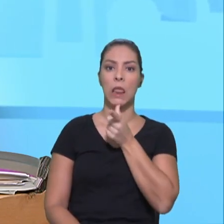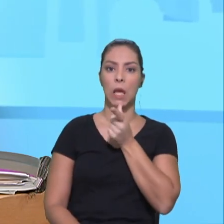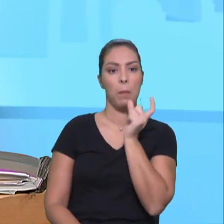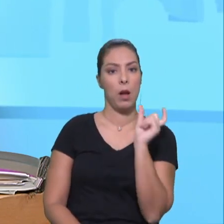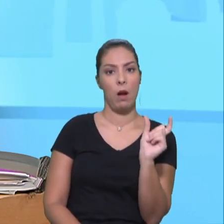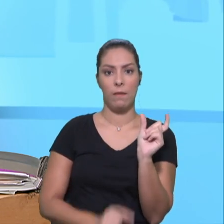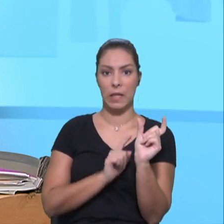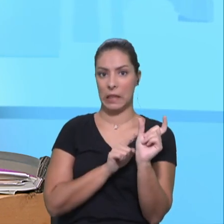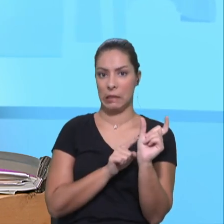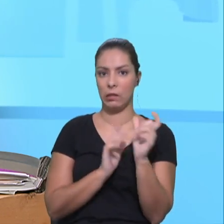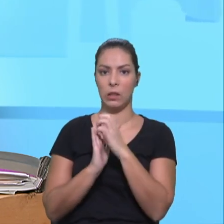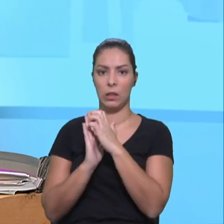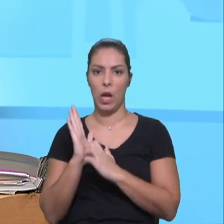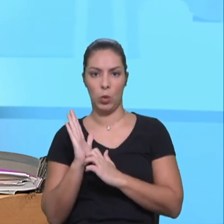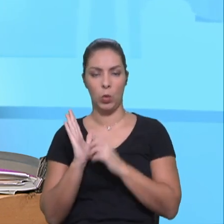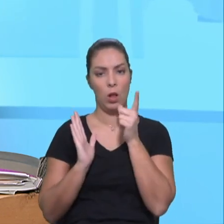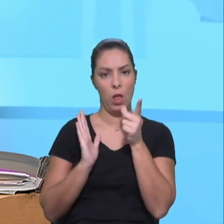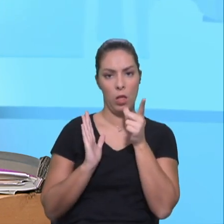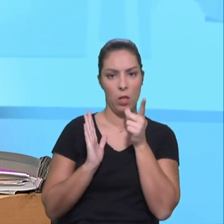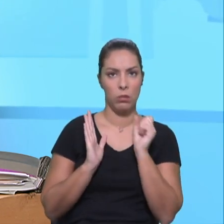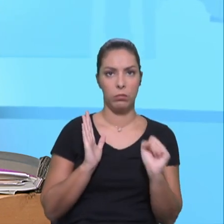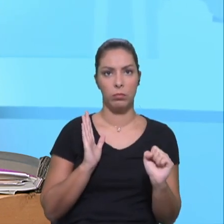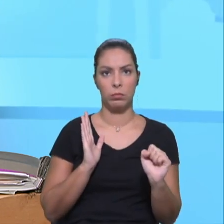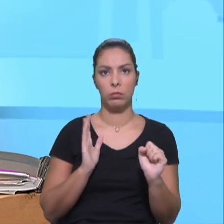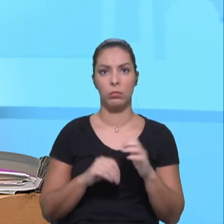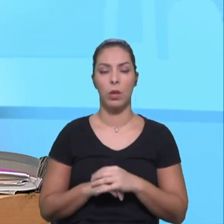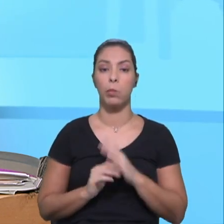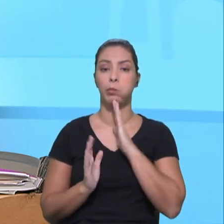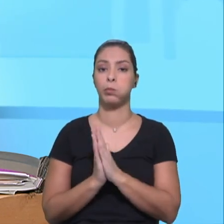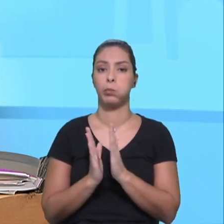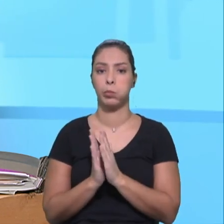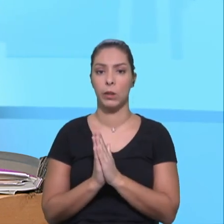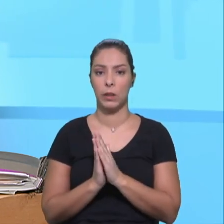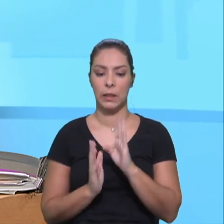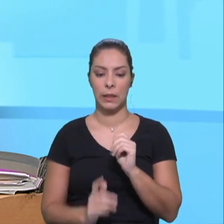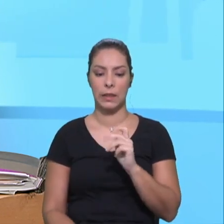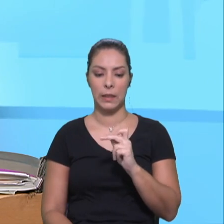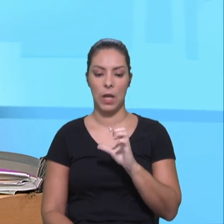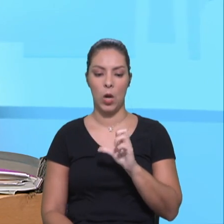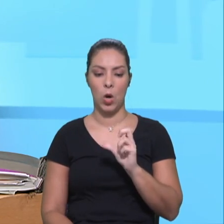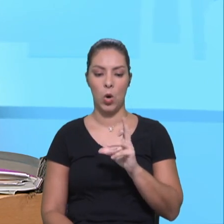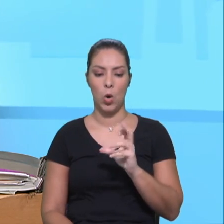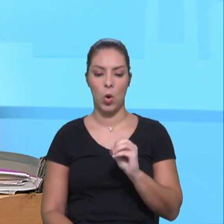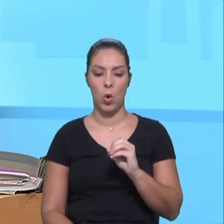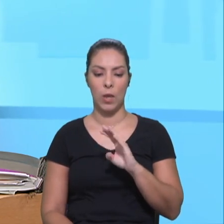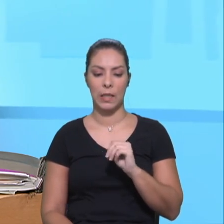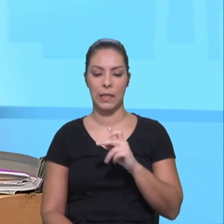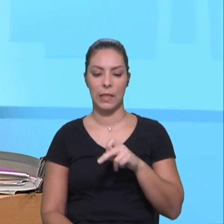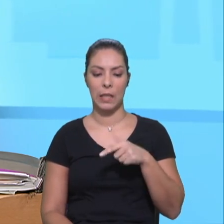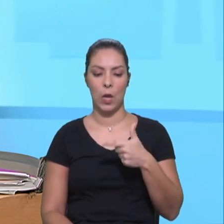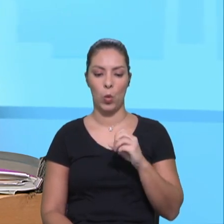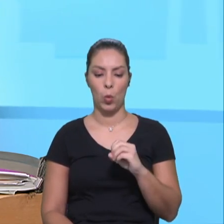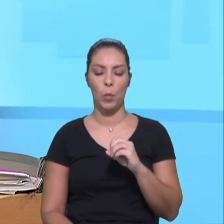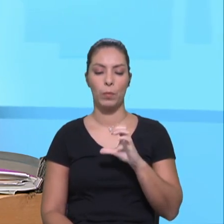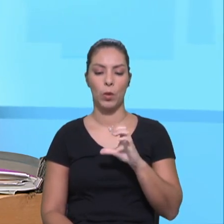está no texto latino da Sacrosanctum Concilio é atuosa, não é propriamente a atividade, mas tem a